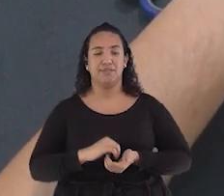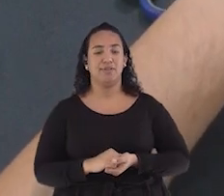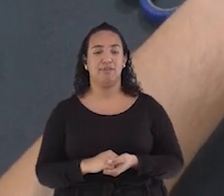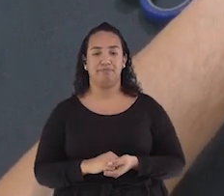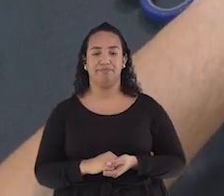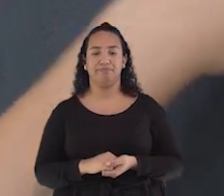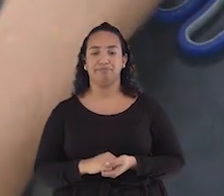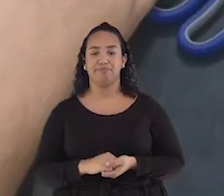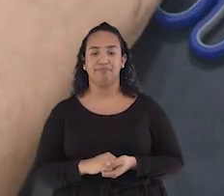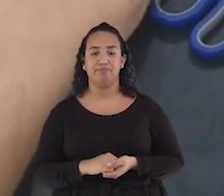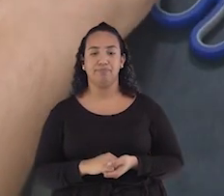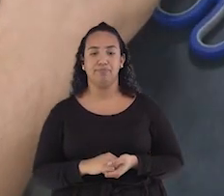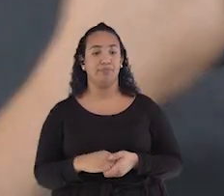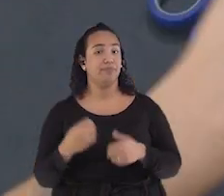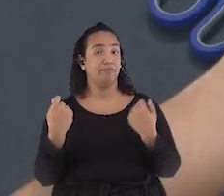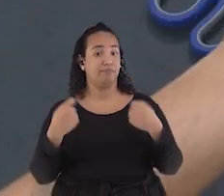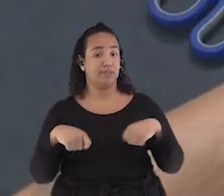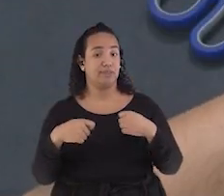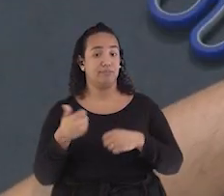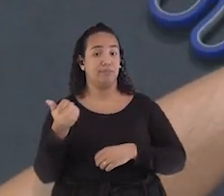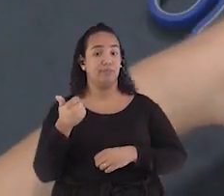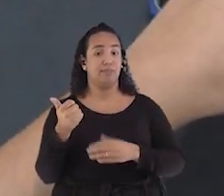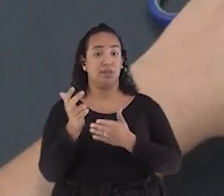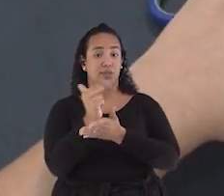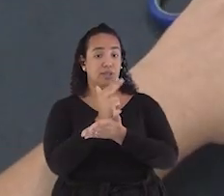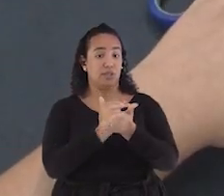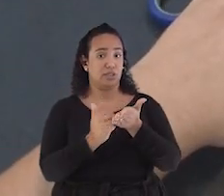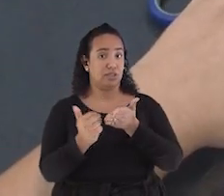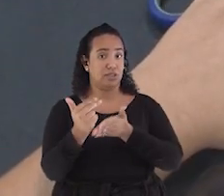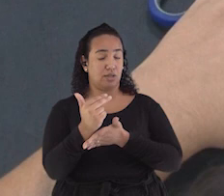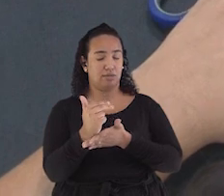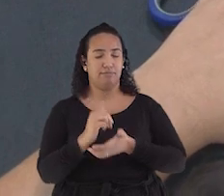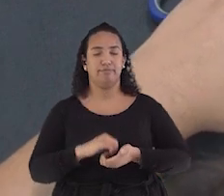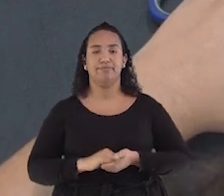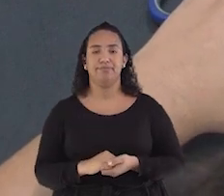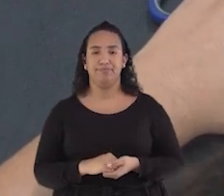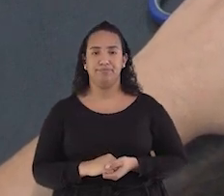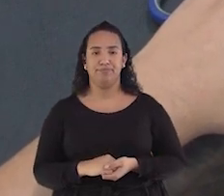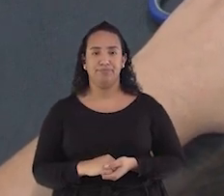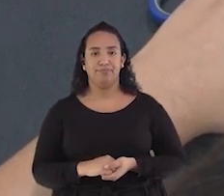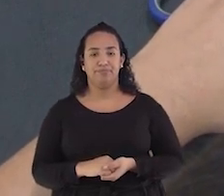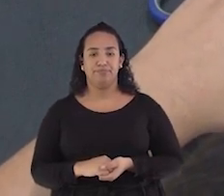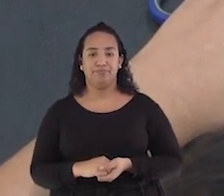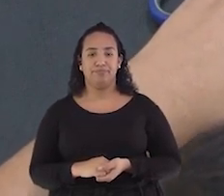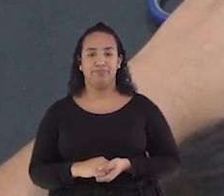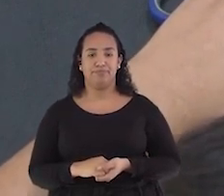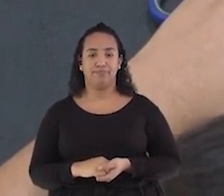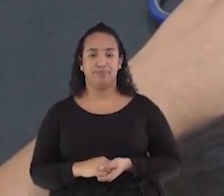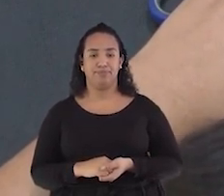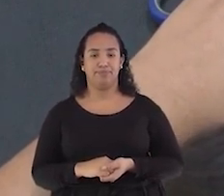vamos começar. Primeiro a gente vai fazer o formato do nosso relevo.